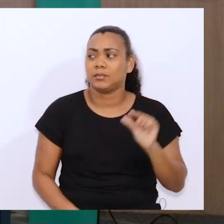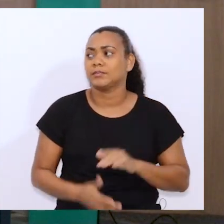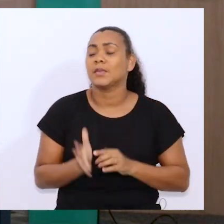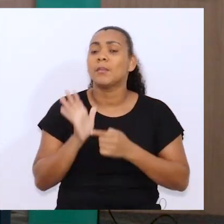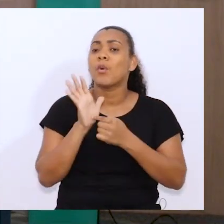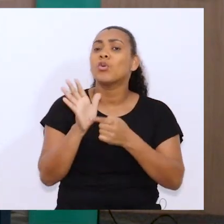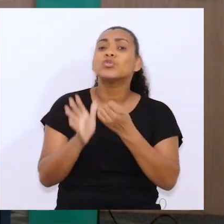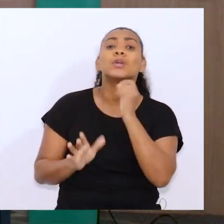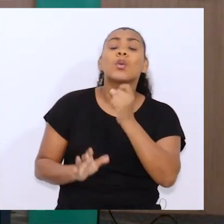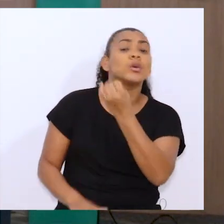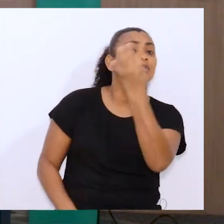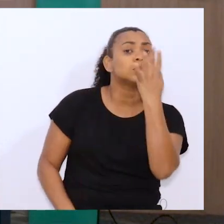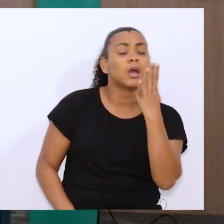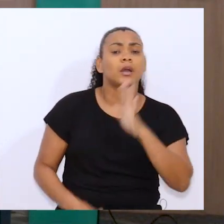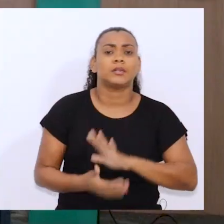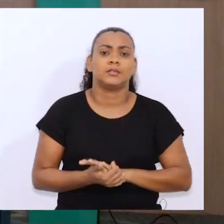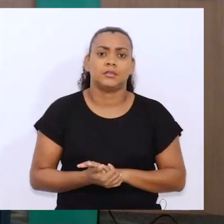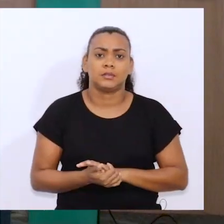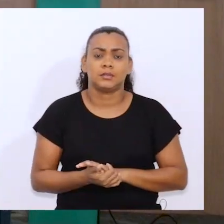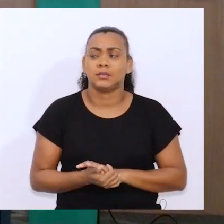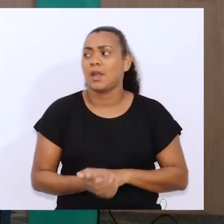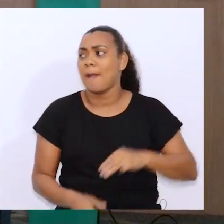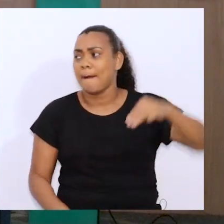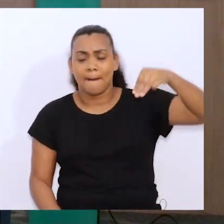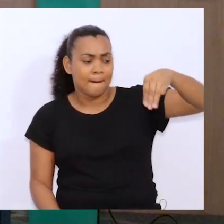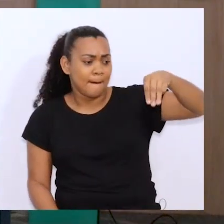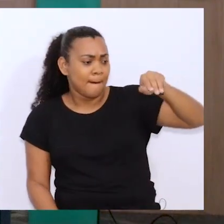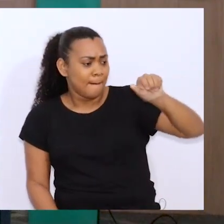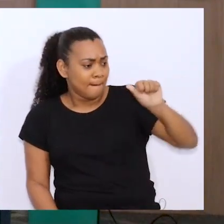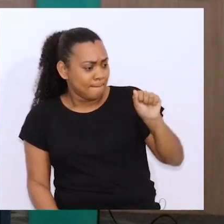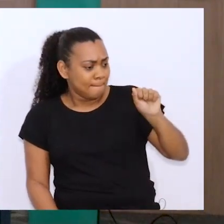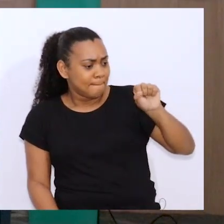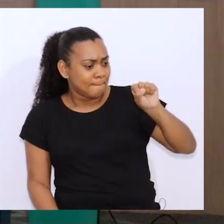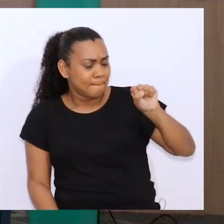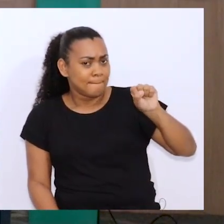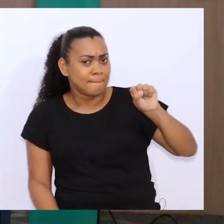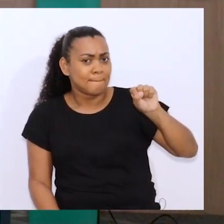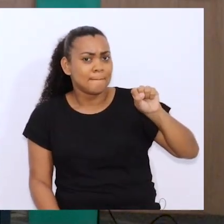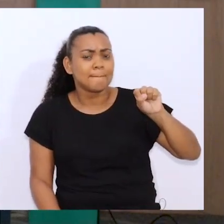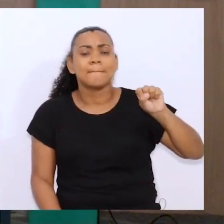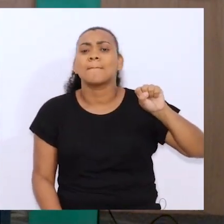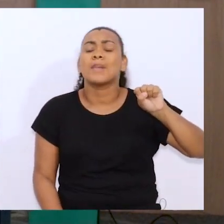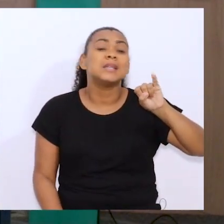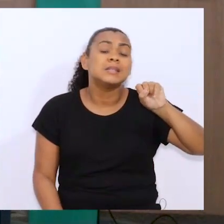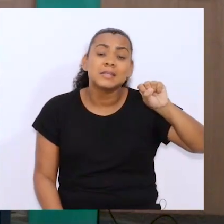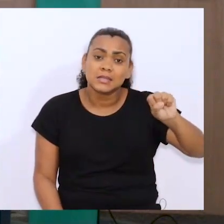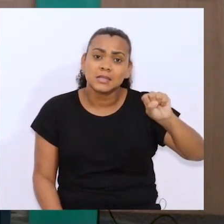Indica quantidade. Mas aqui podemos substituí-lo pela